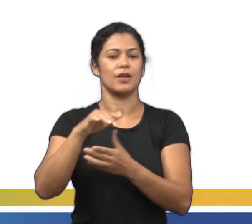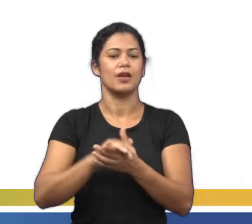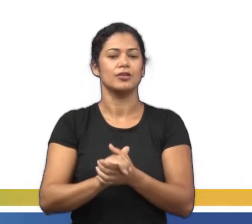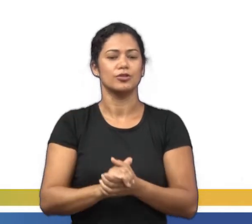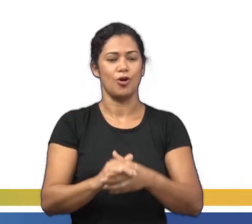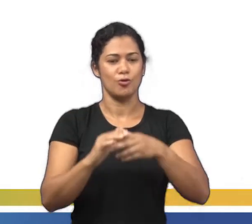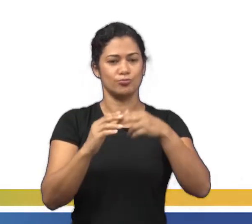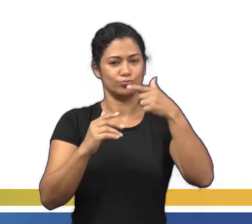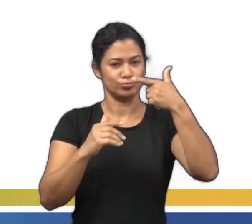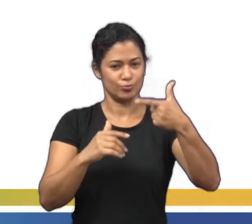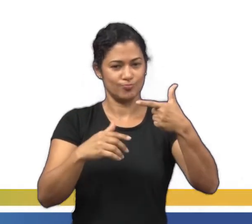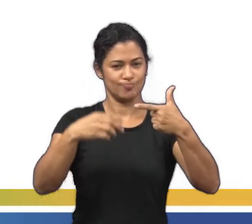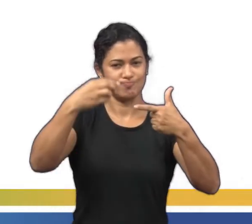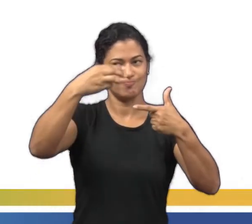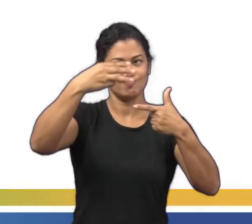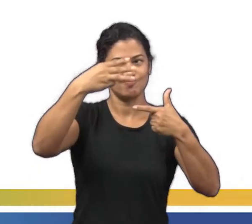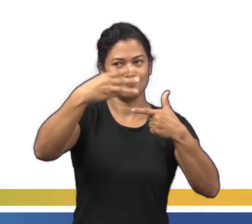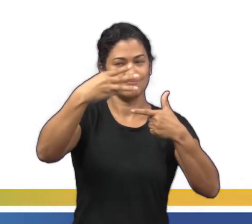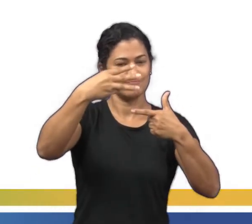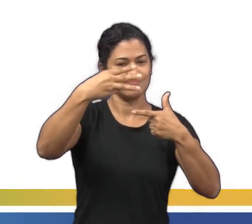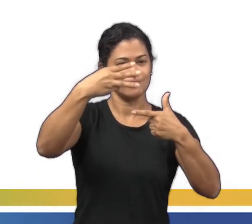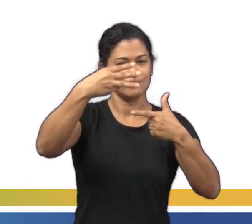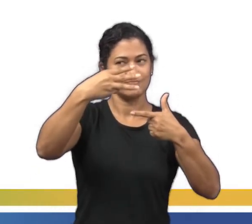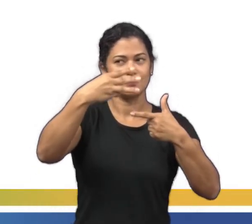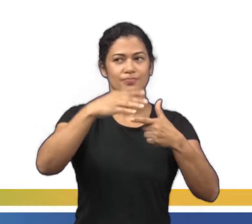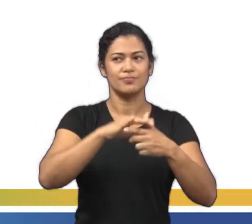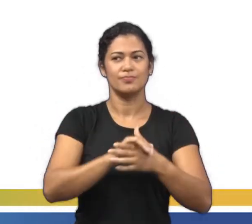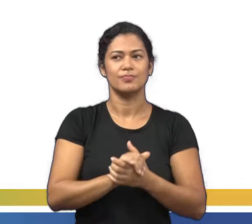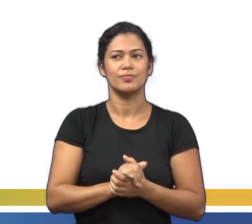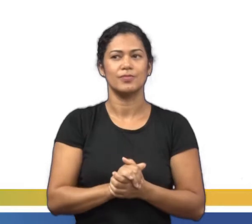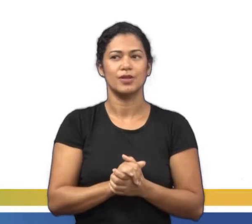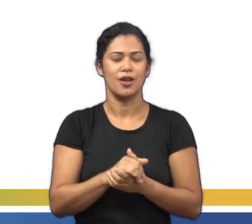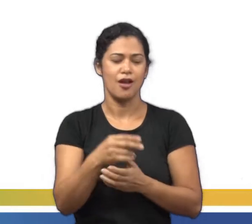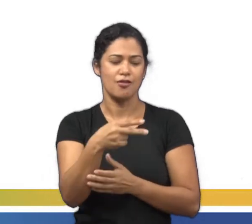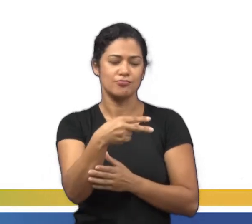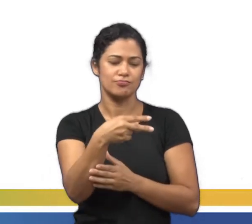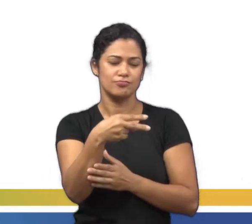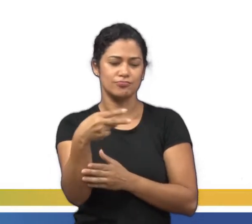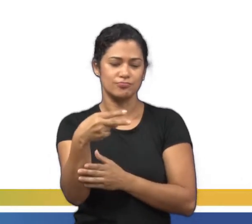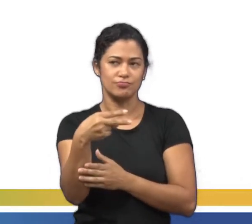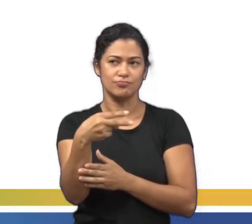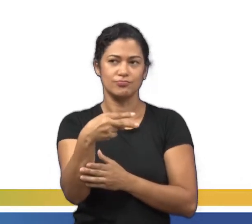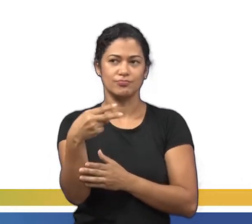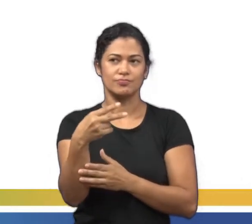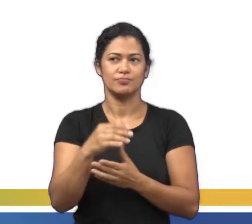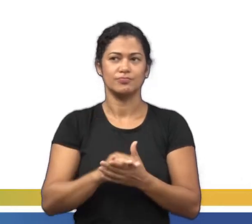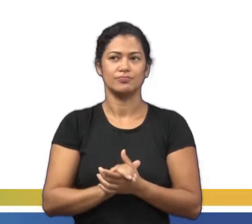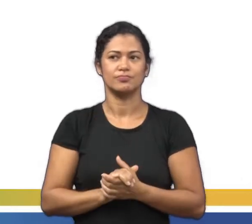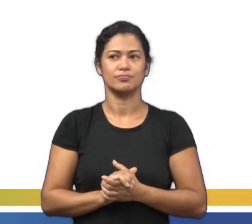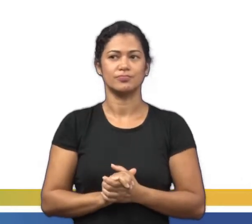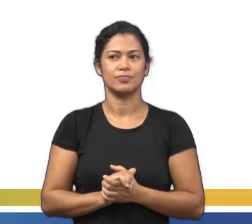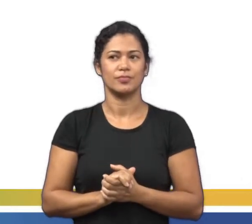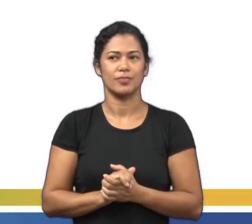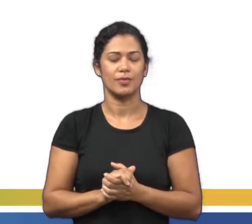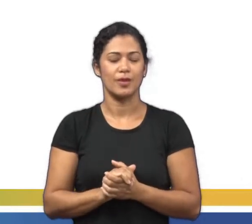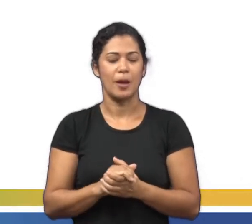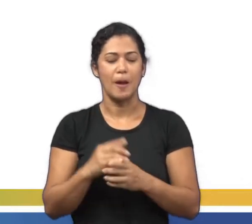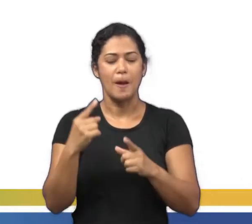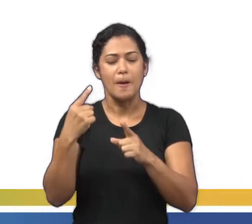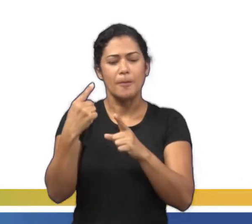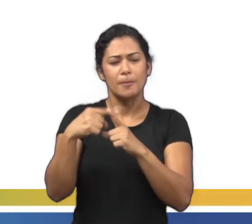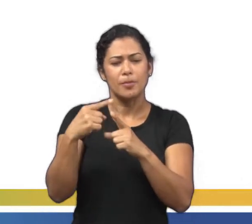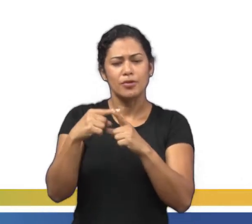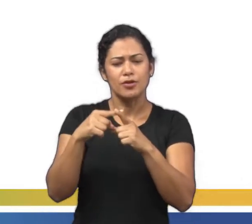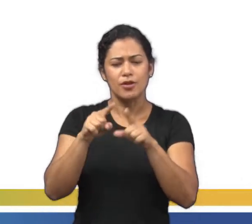quem que eu vou repetir aí? Somente o 2. Pode ver que eu coloquei o menos ali fora do parênteses. Por quê? Porque ele não